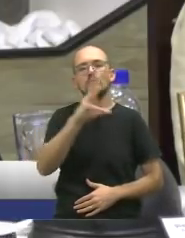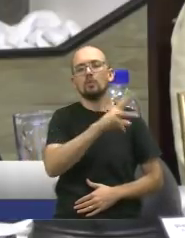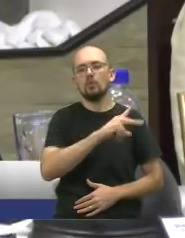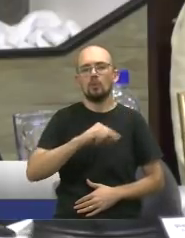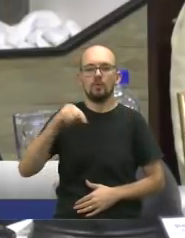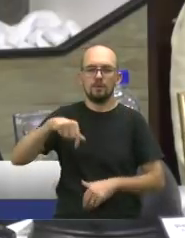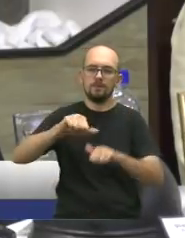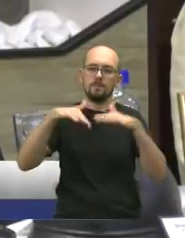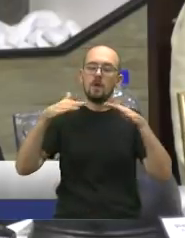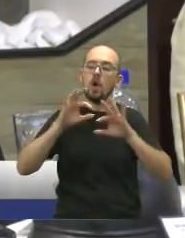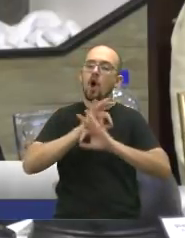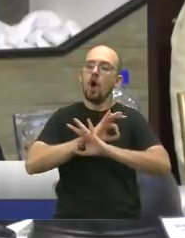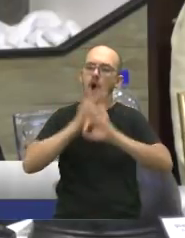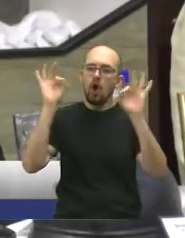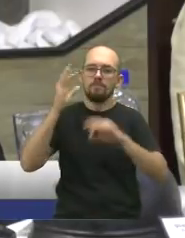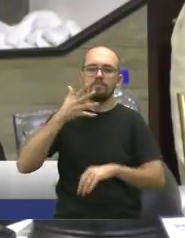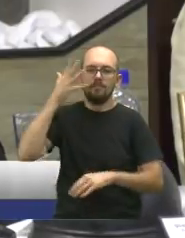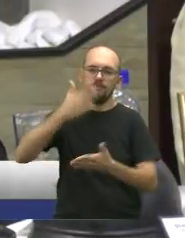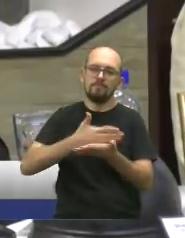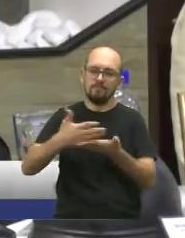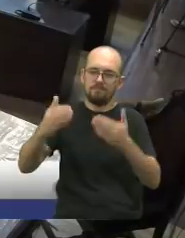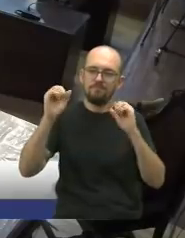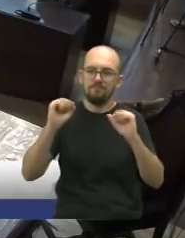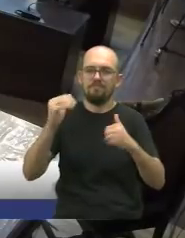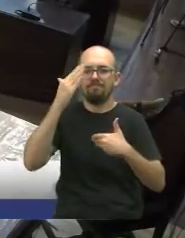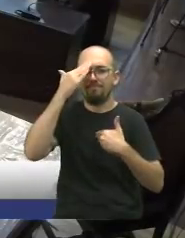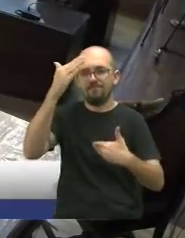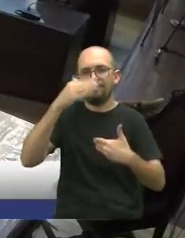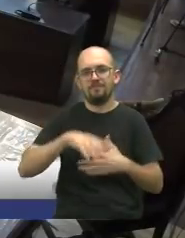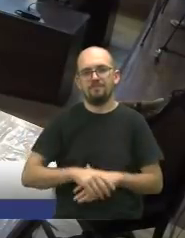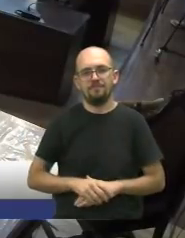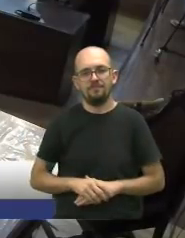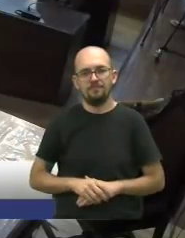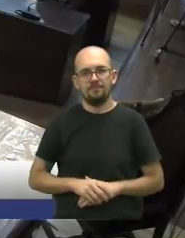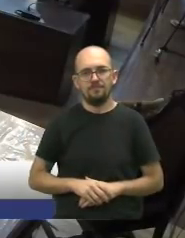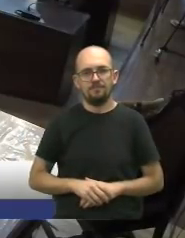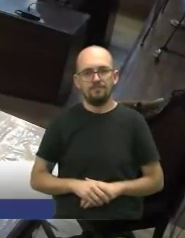e tenham uma ótima palestra. Muito obrigado. Muito